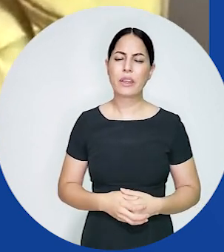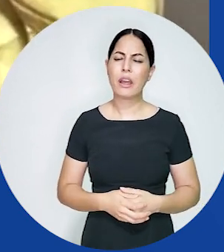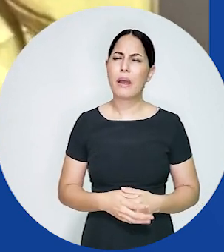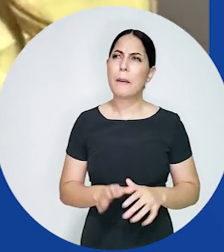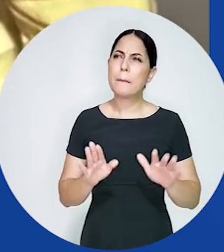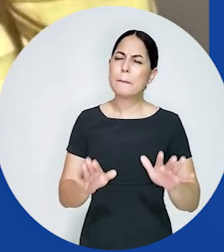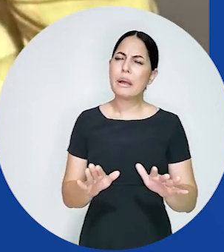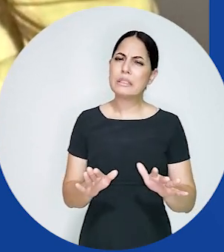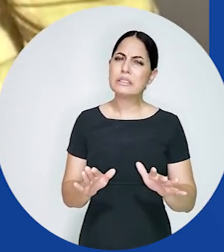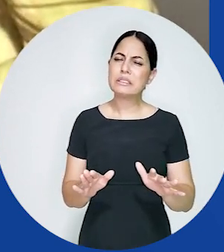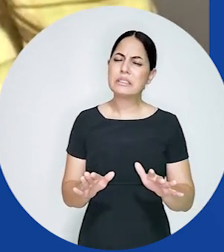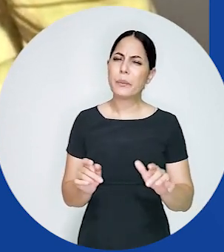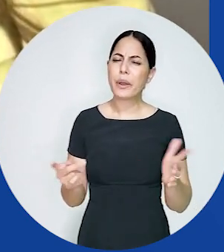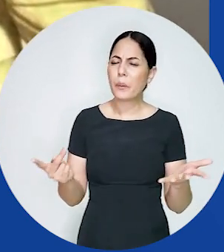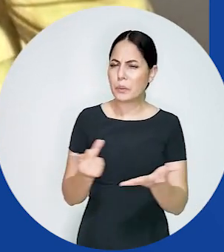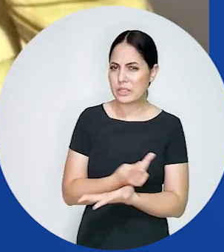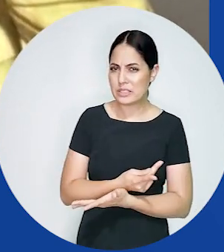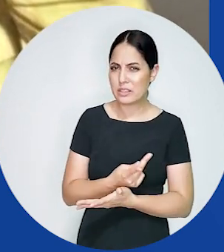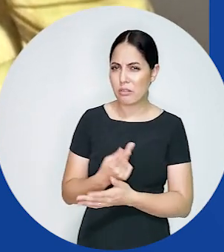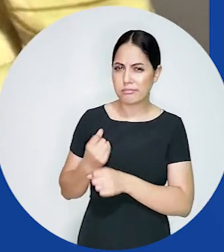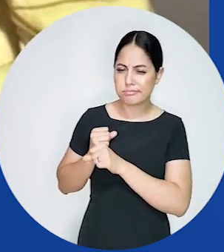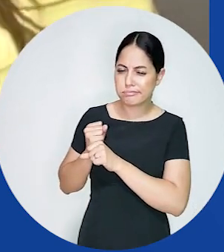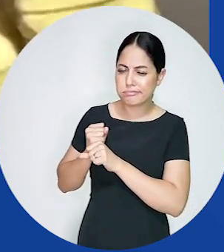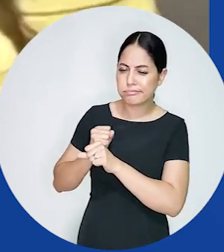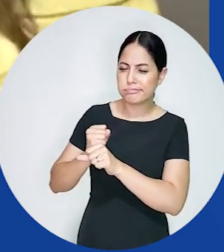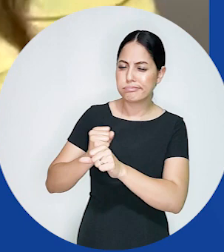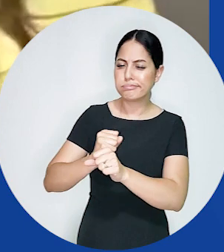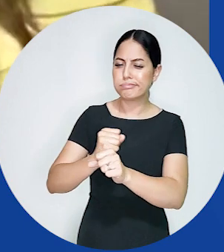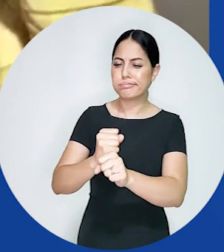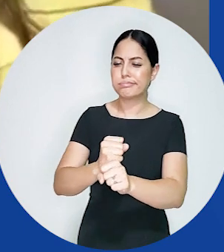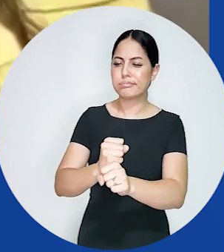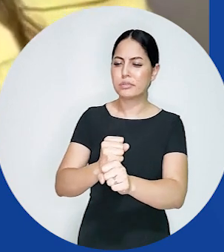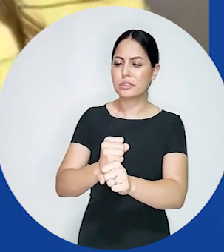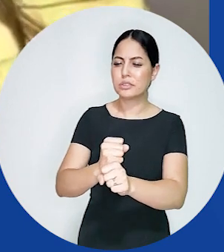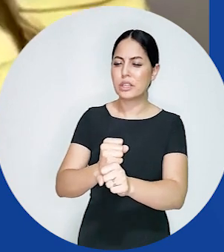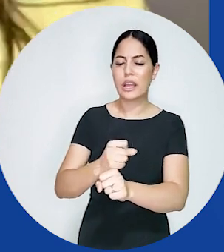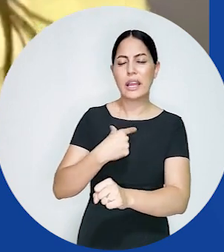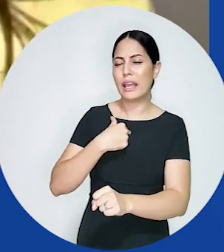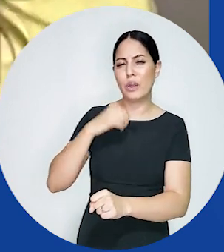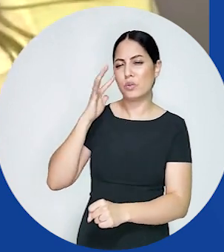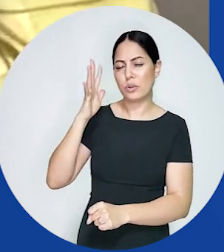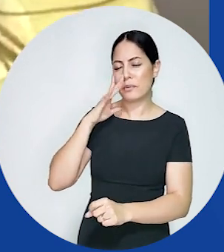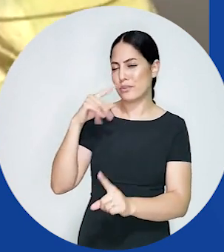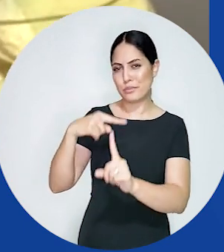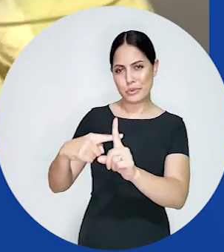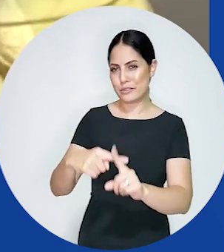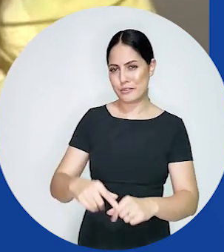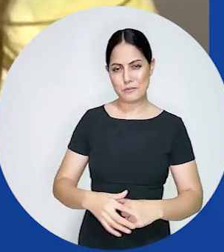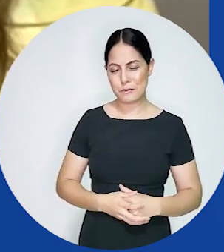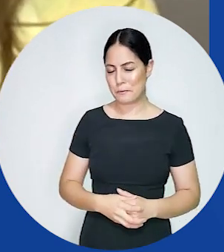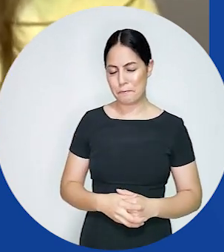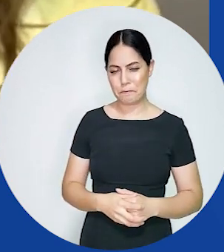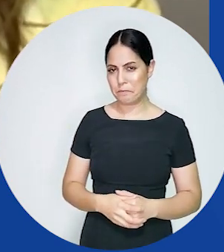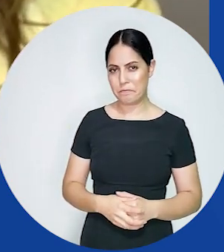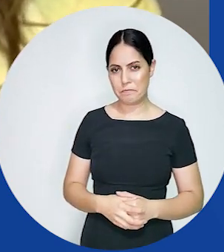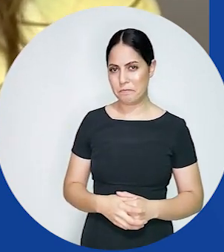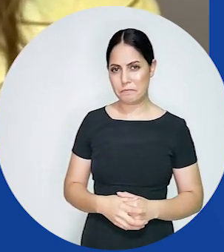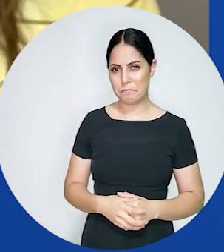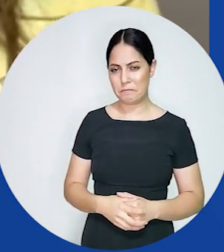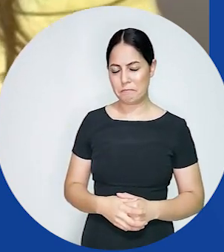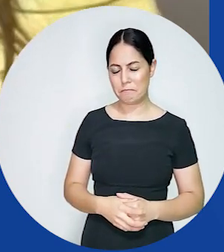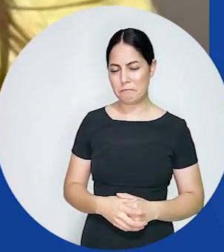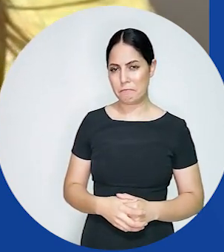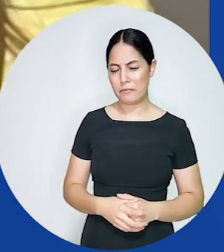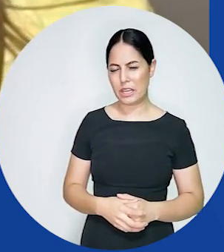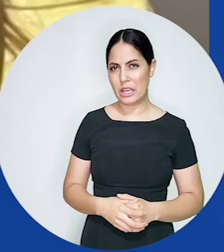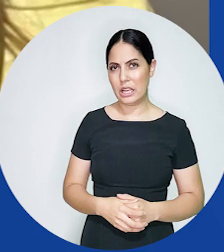Depois, nos últimos anos, a gente viveu uma espetacularização do processo que eu não consigo ver como positiva.